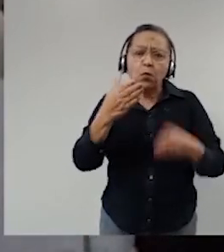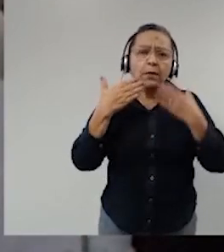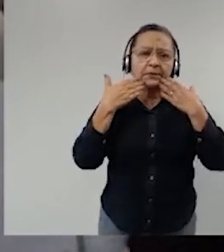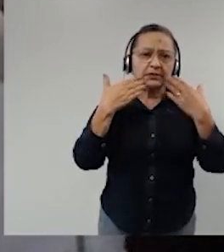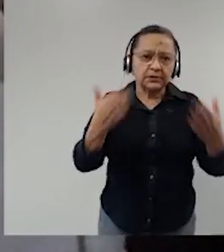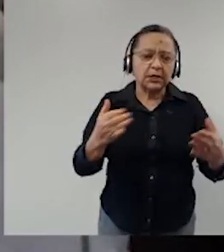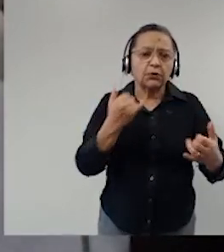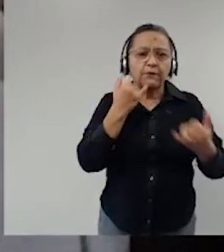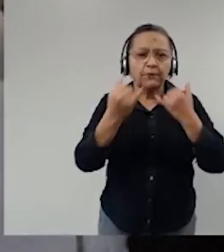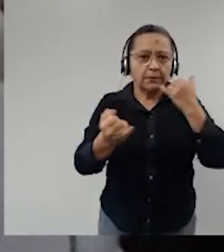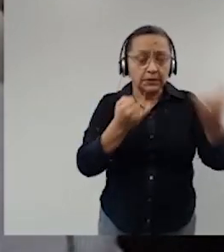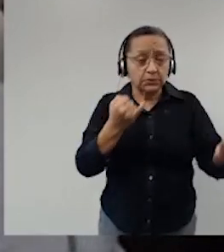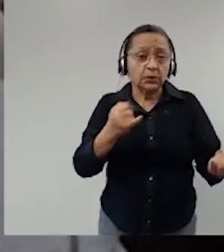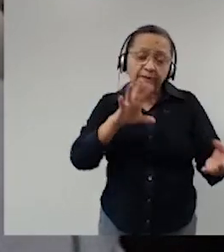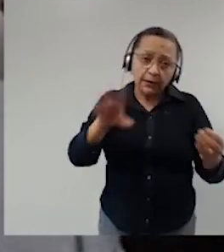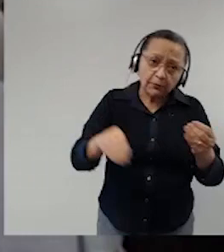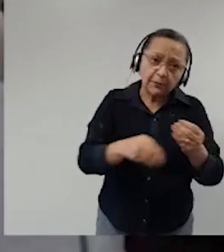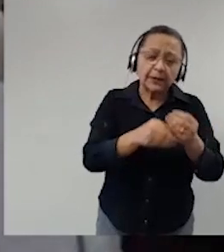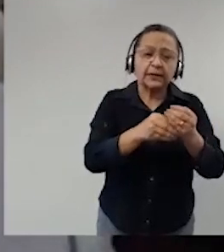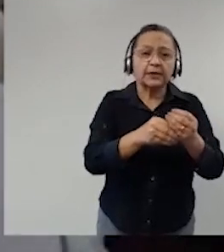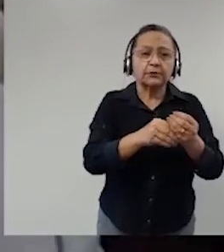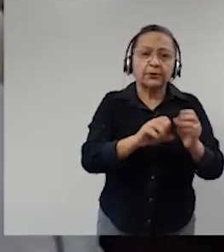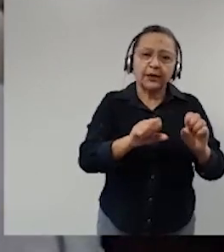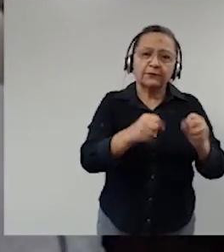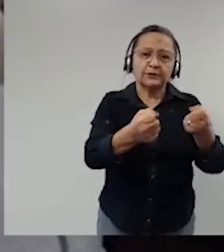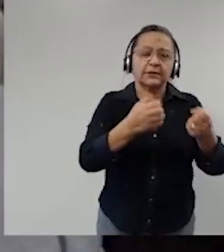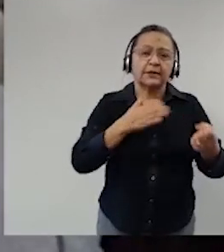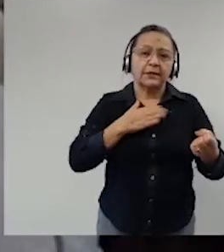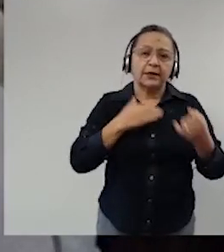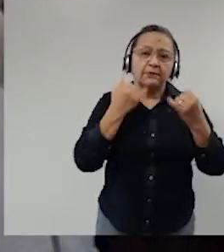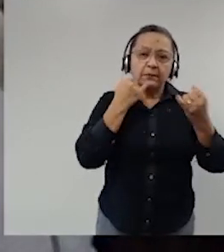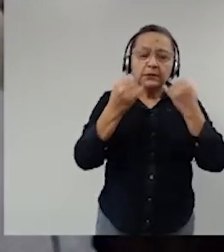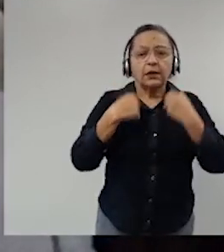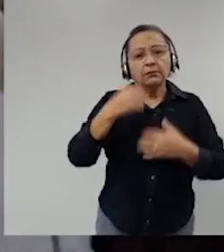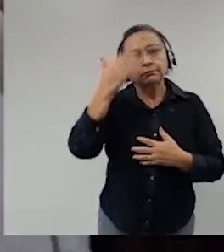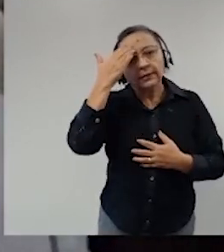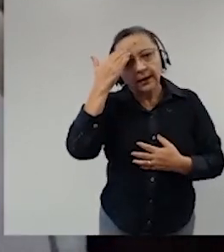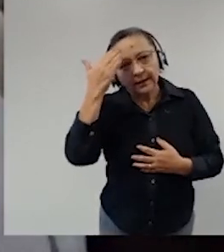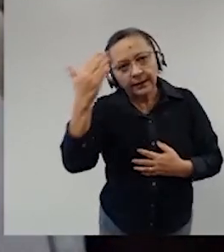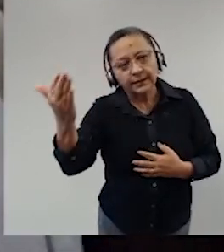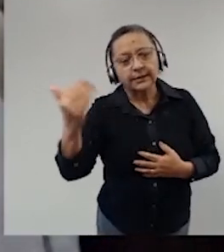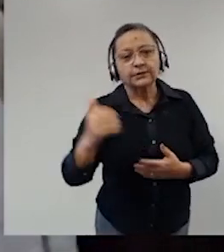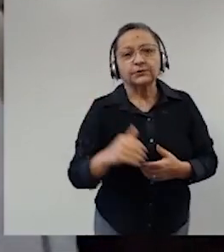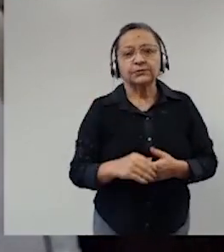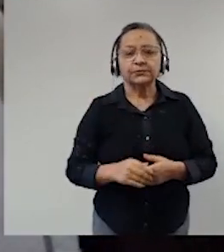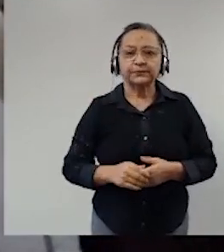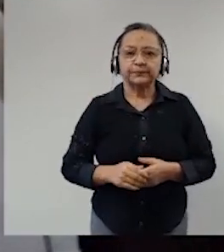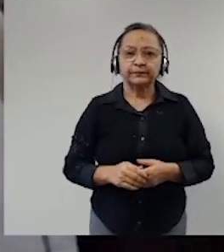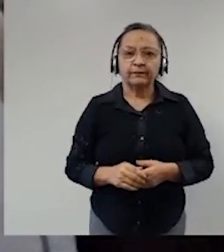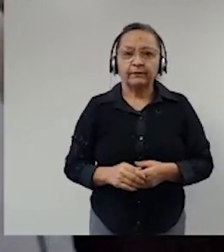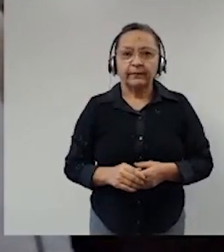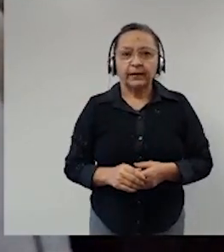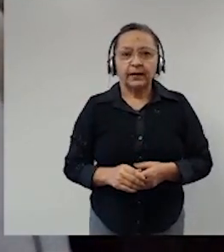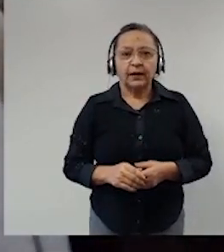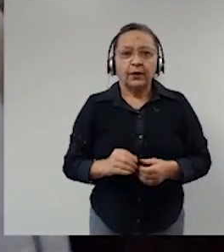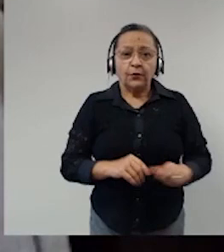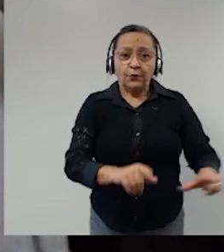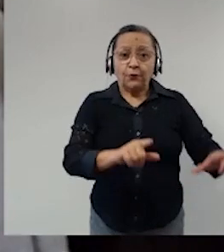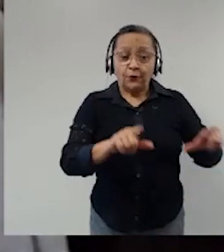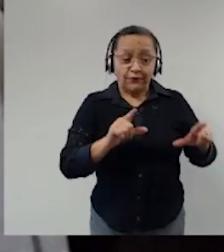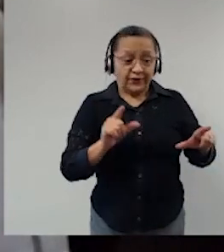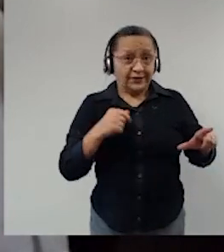pude trazer, né. Eu agradeço mais uma vez, né, o